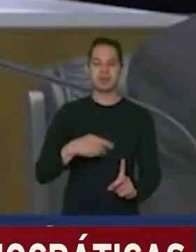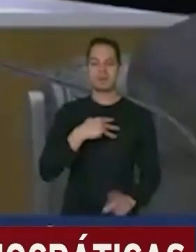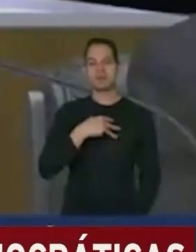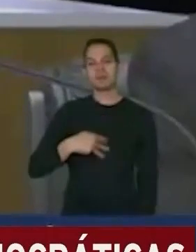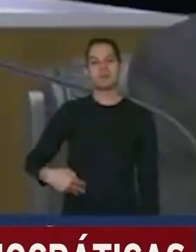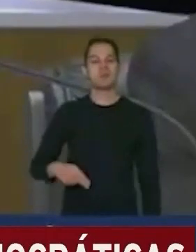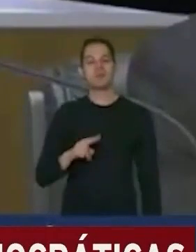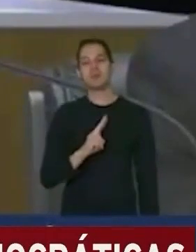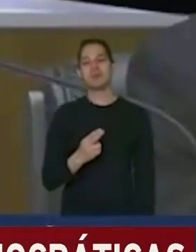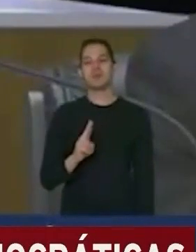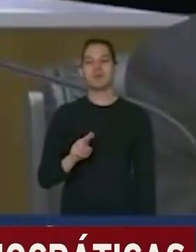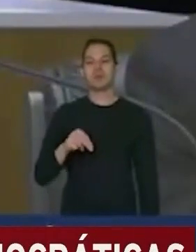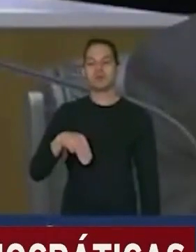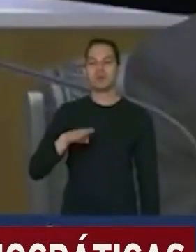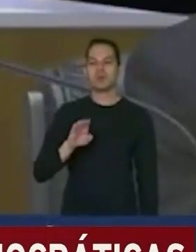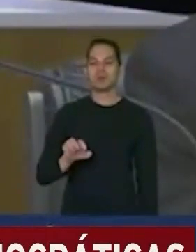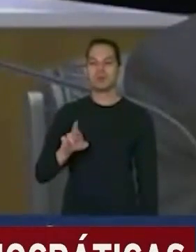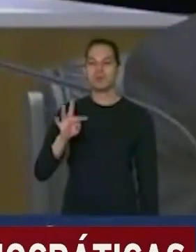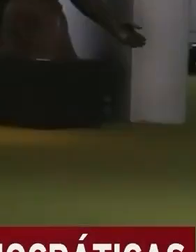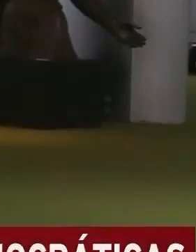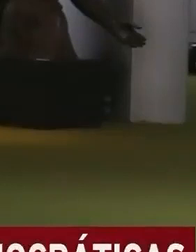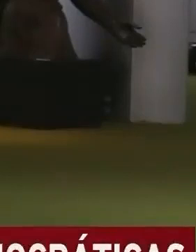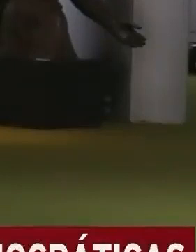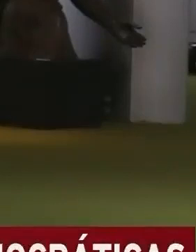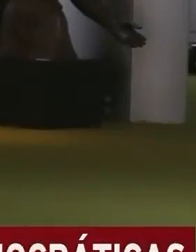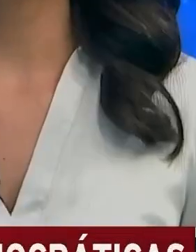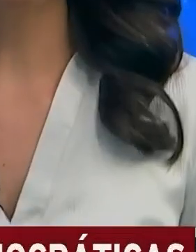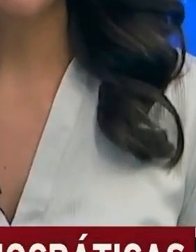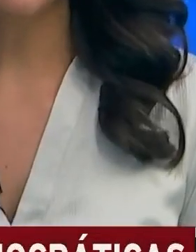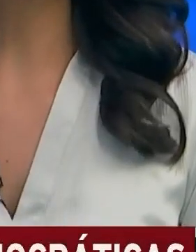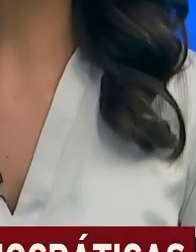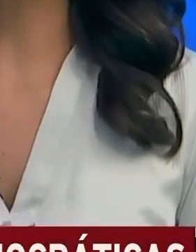como realmente são usadas as emendas de relator. Volto com vocês.